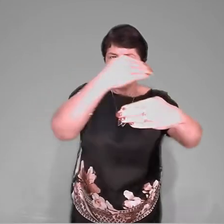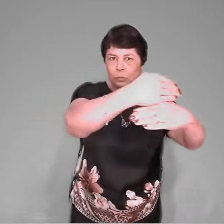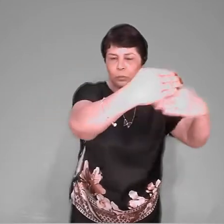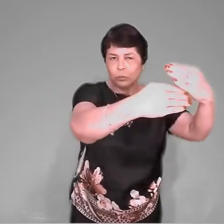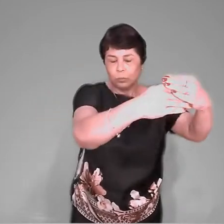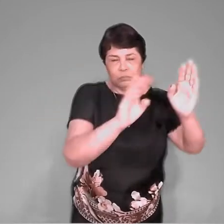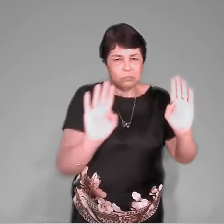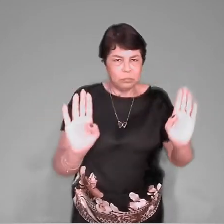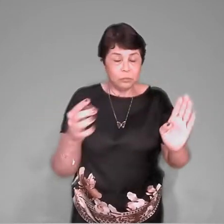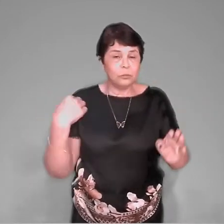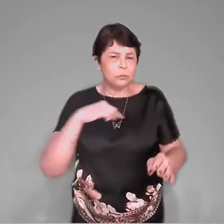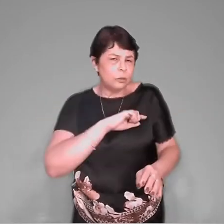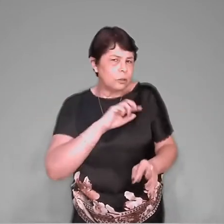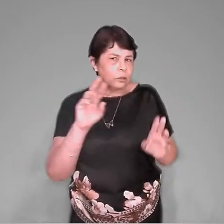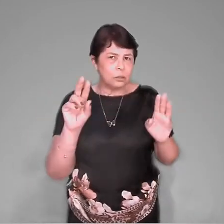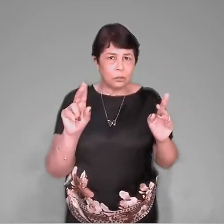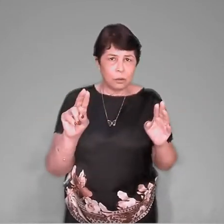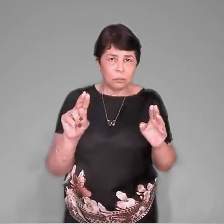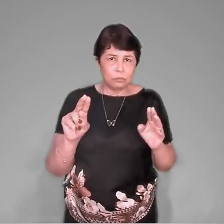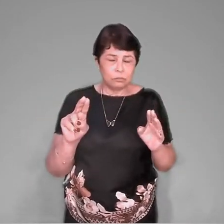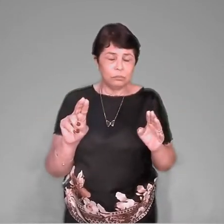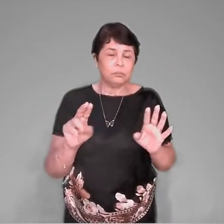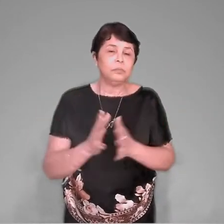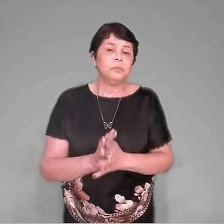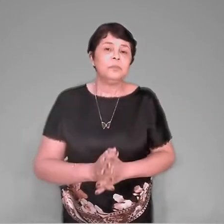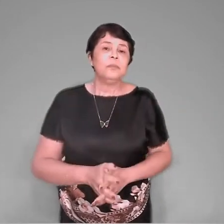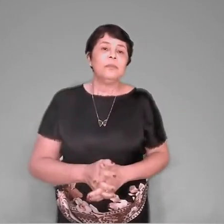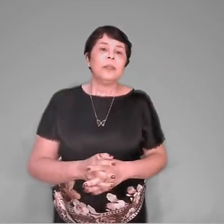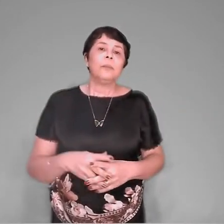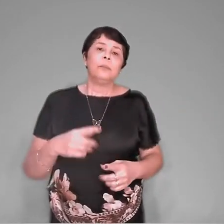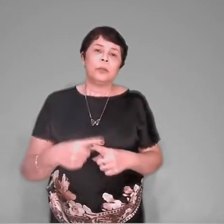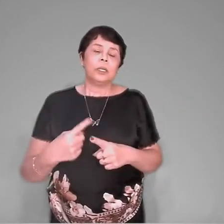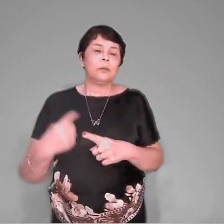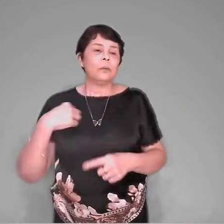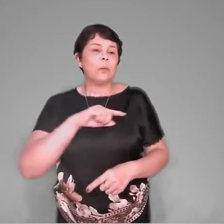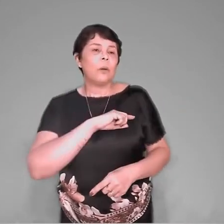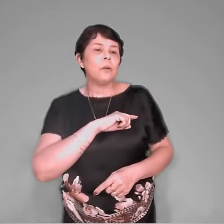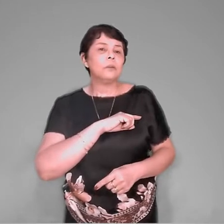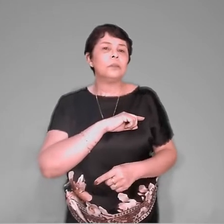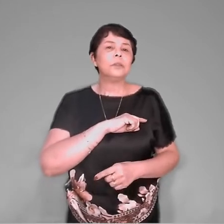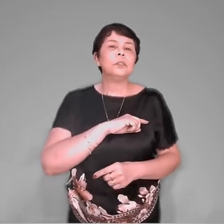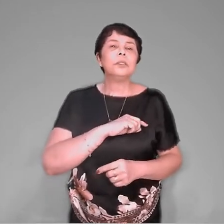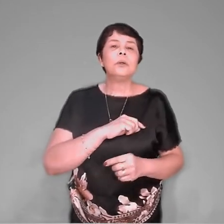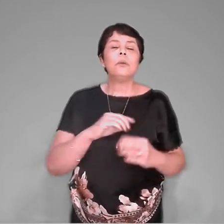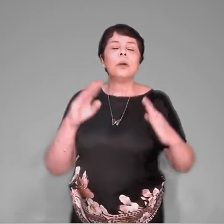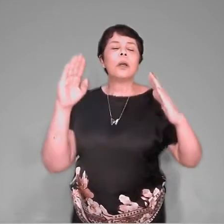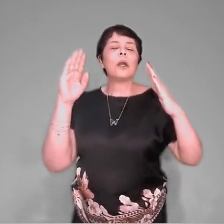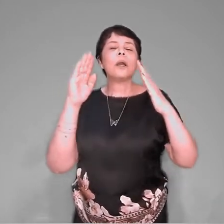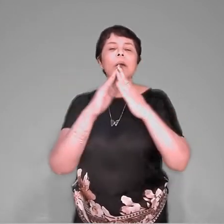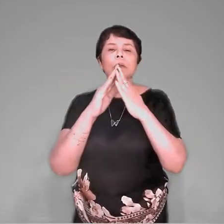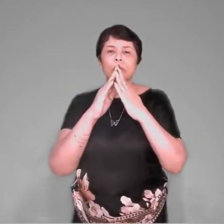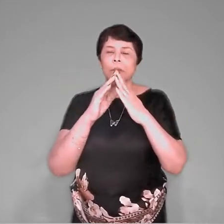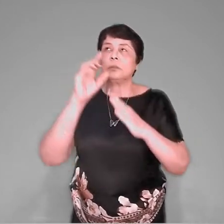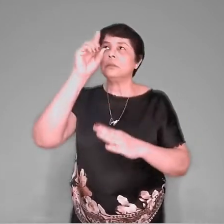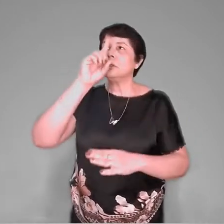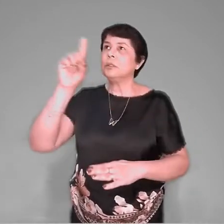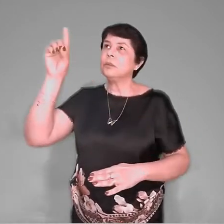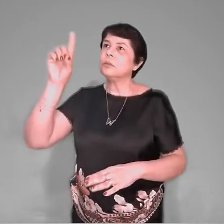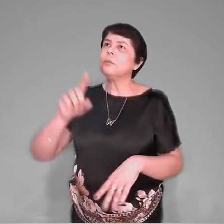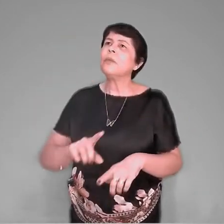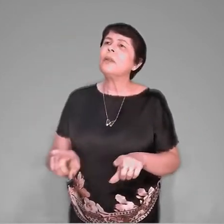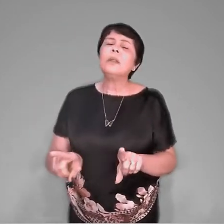a sua igreja espiritual. Quando Estevão estava sendo apedrejado lá